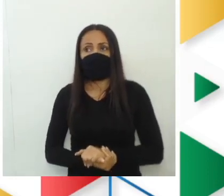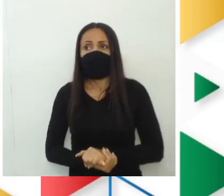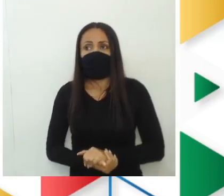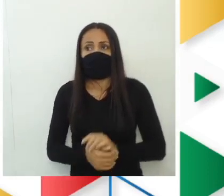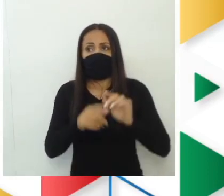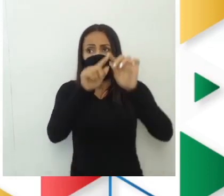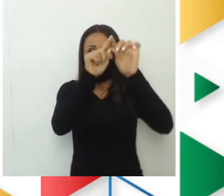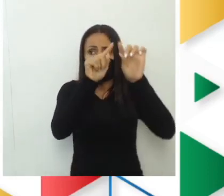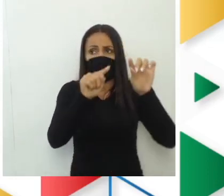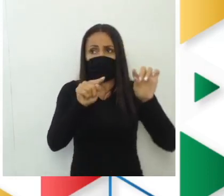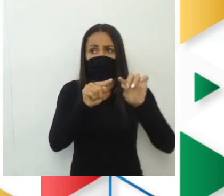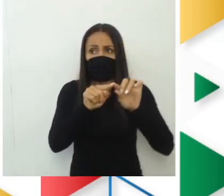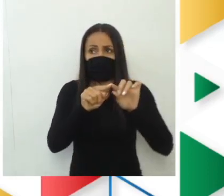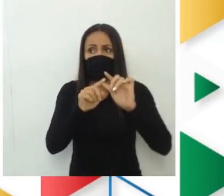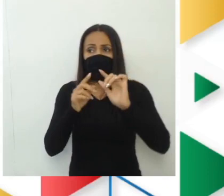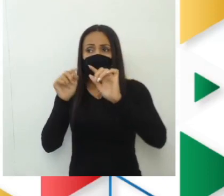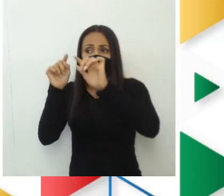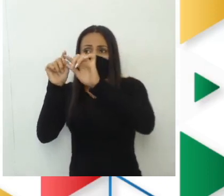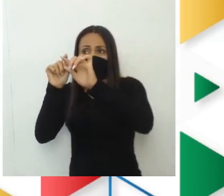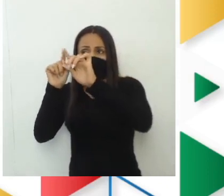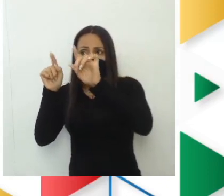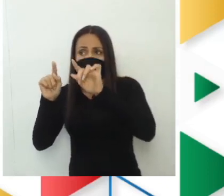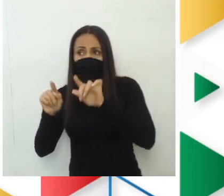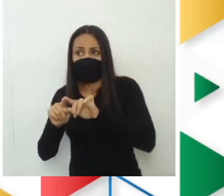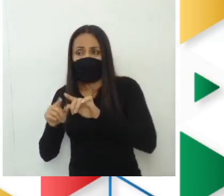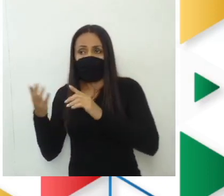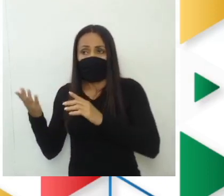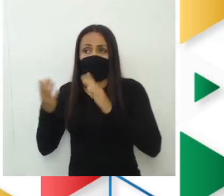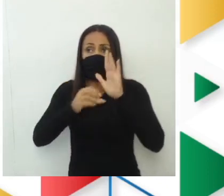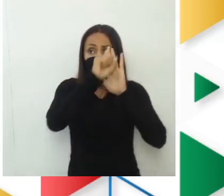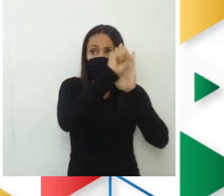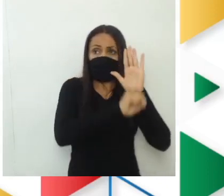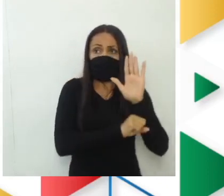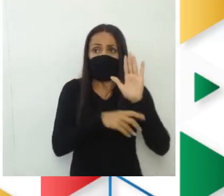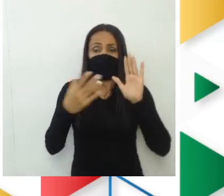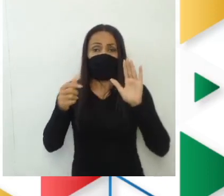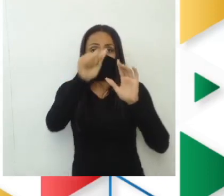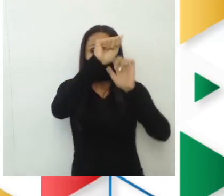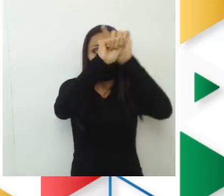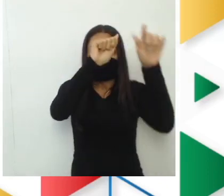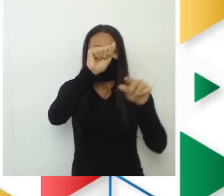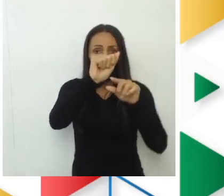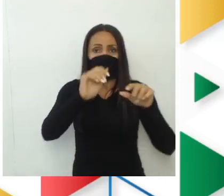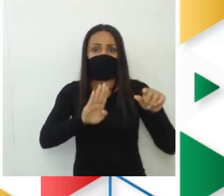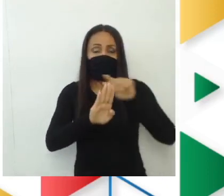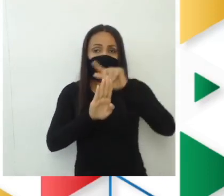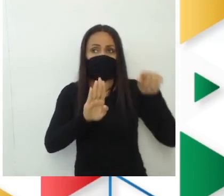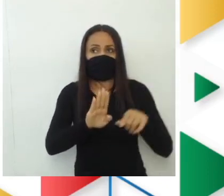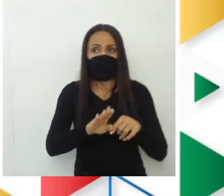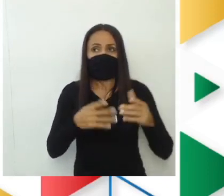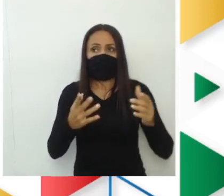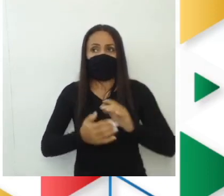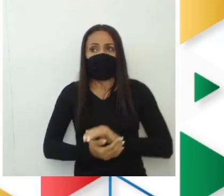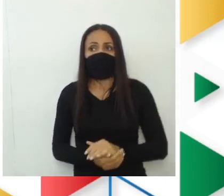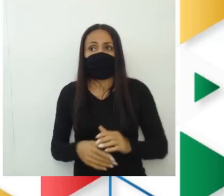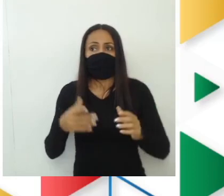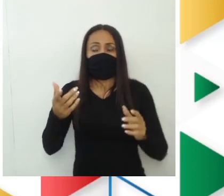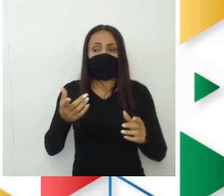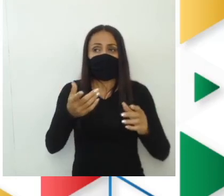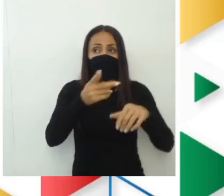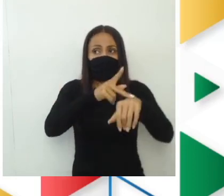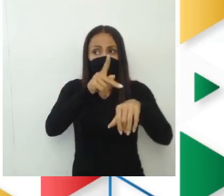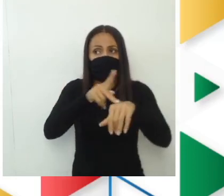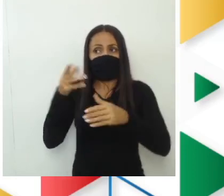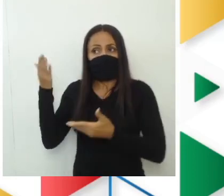ou igual, conforme está no item A e B. Ó, no item A está dizendo que esse símbolo aí preto,